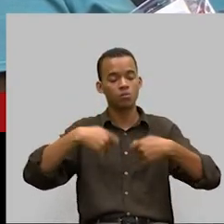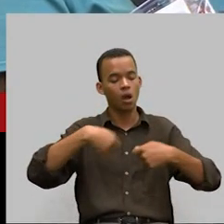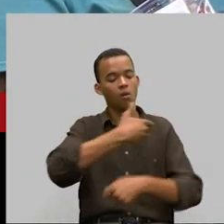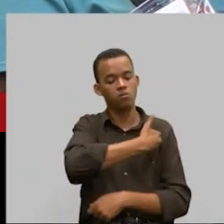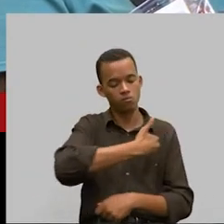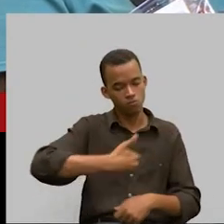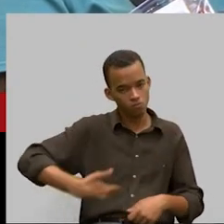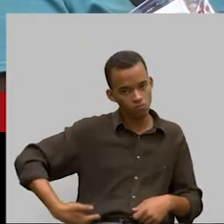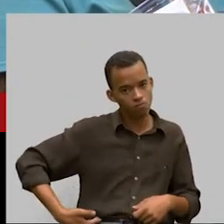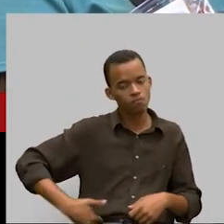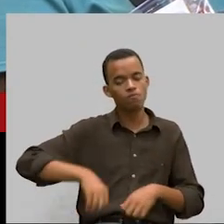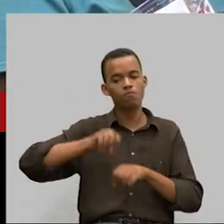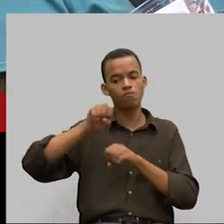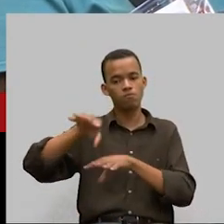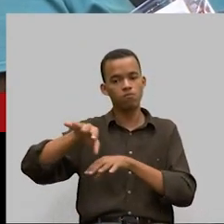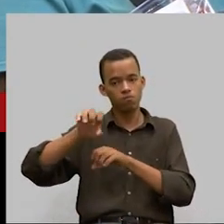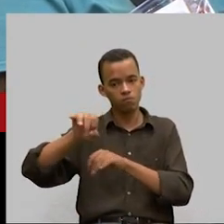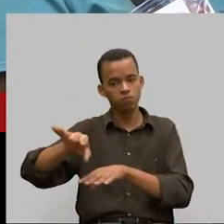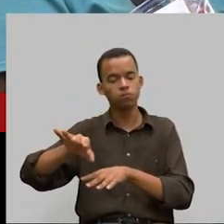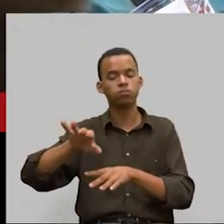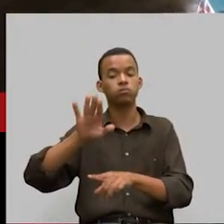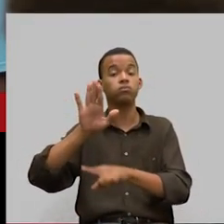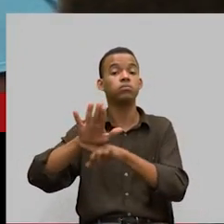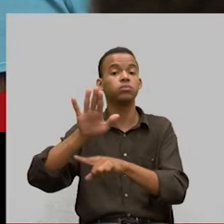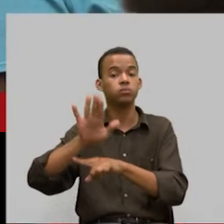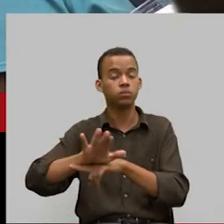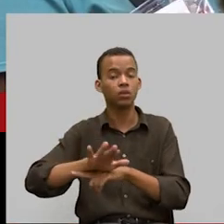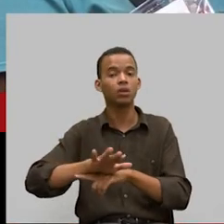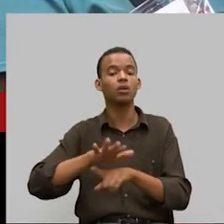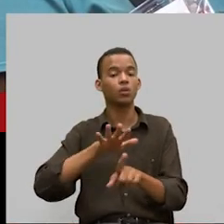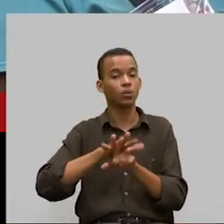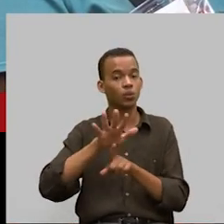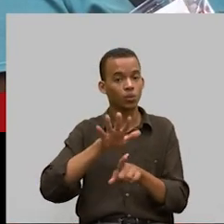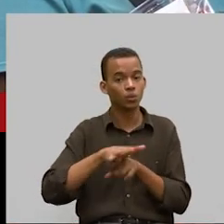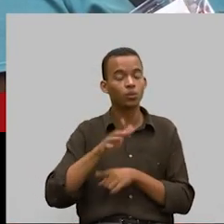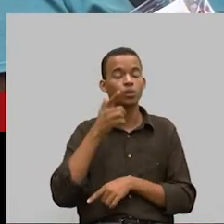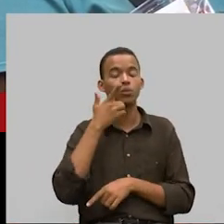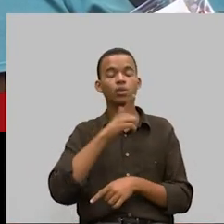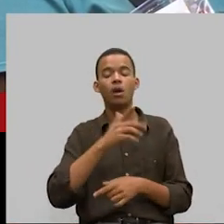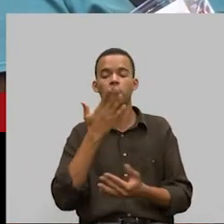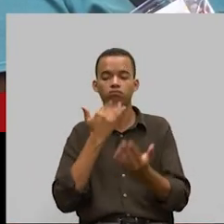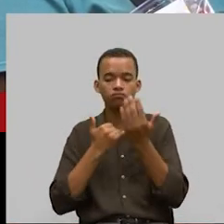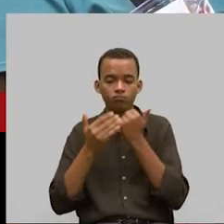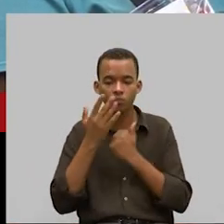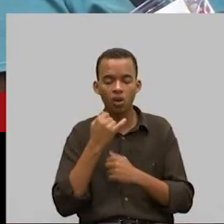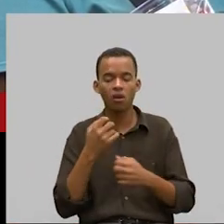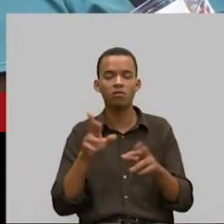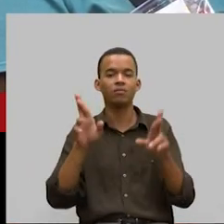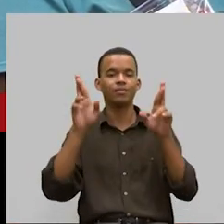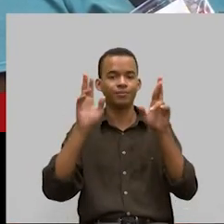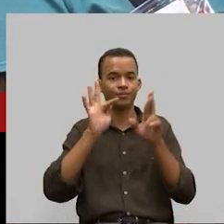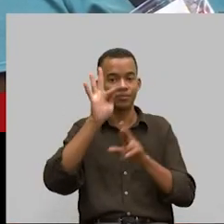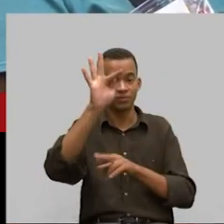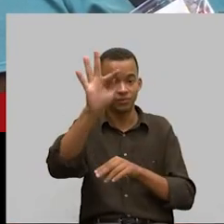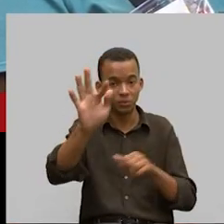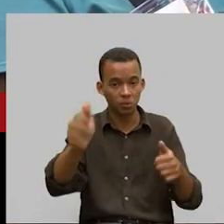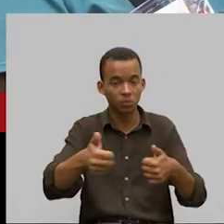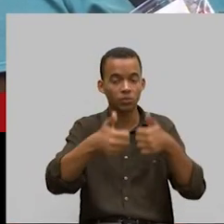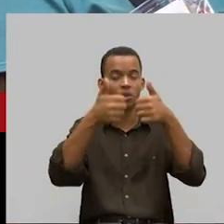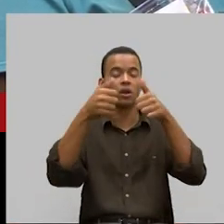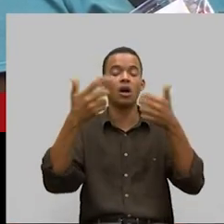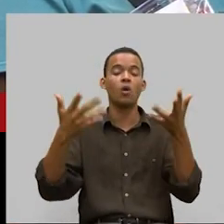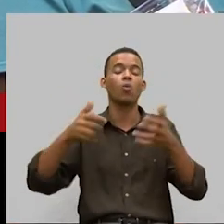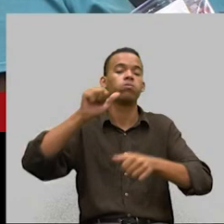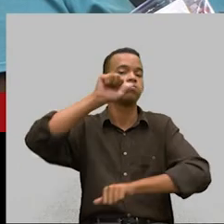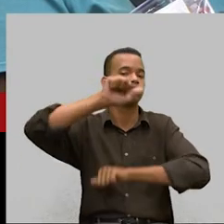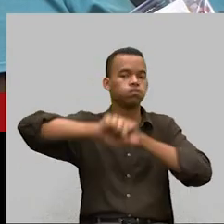atenda as suas demandas para que a comida seja em suas vidas esperança é hora de mudar é hora de agir